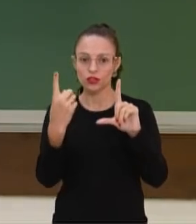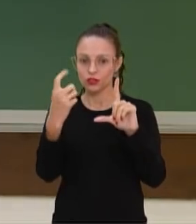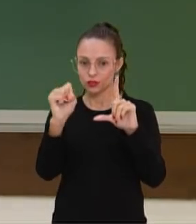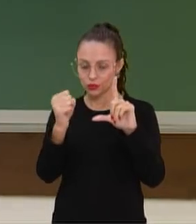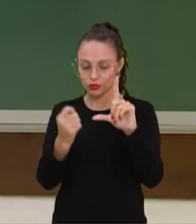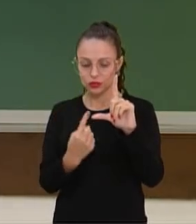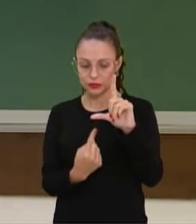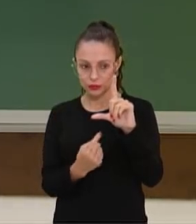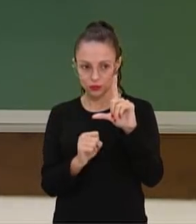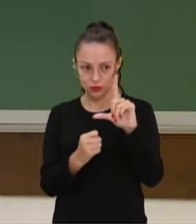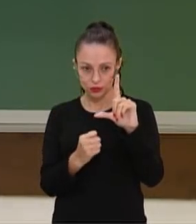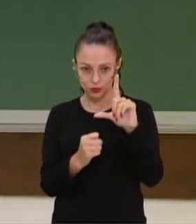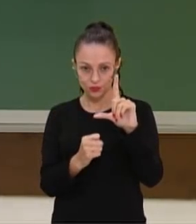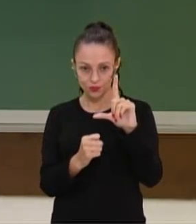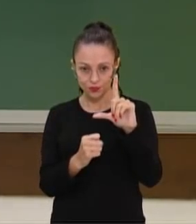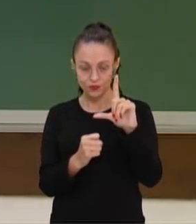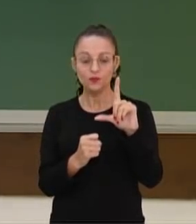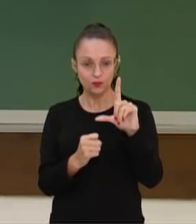18 na base 18.